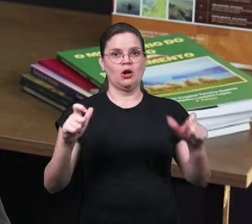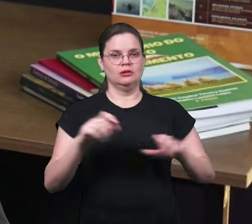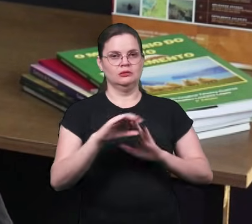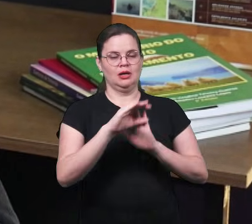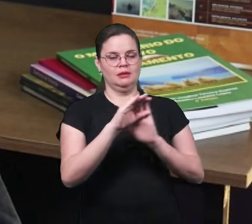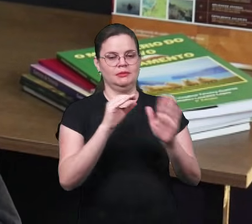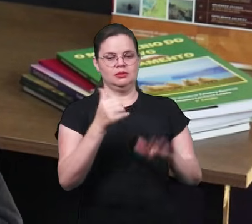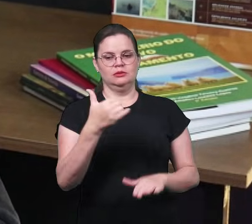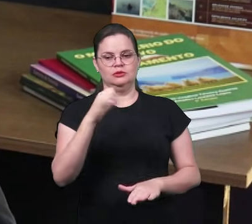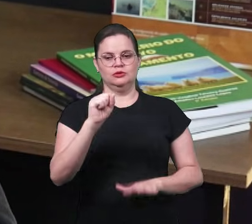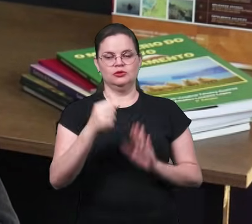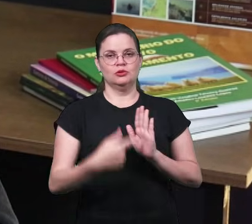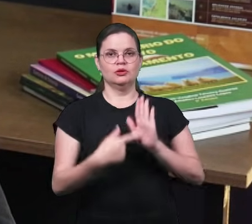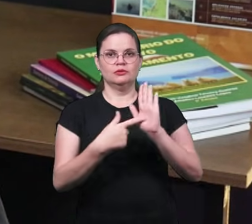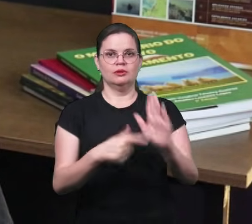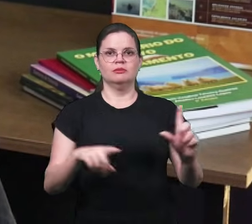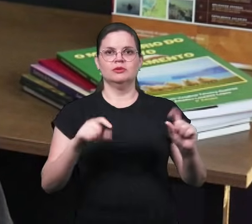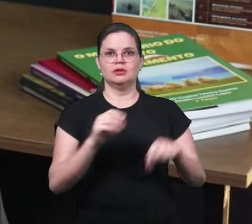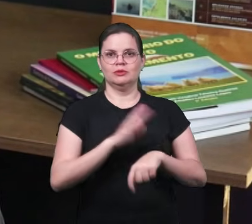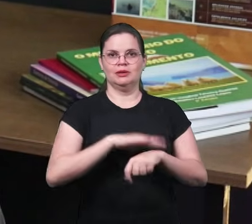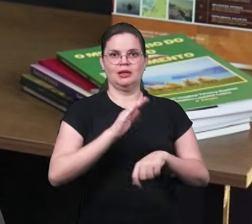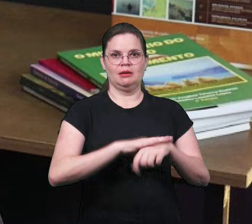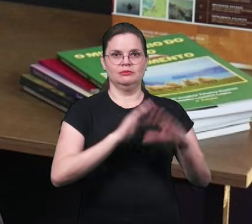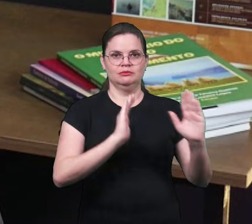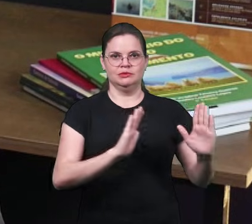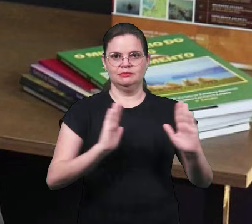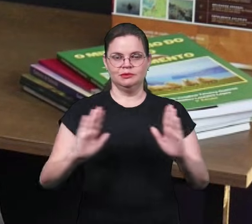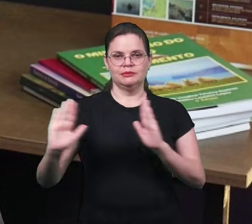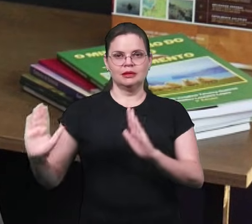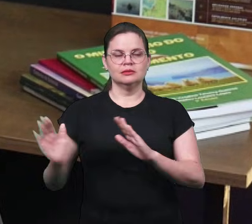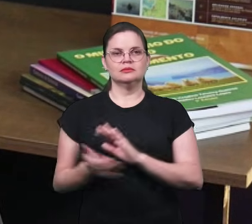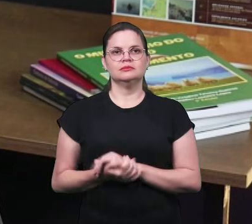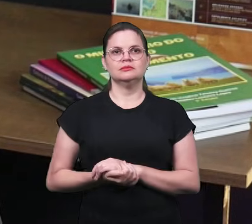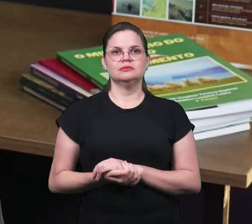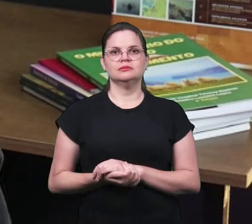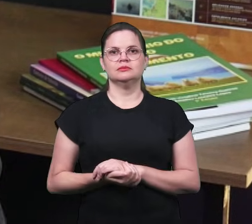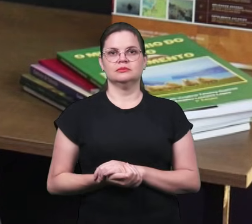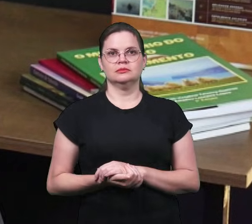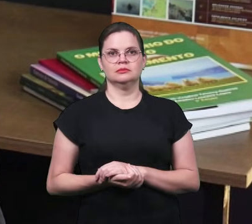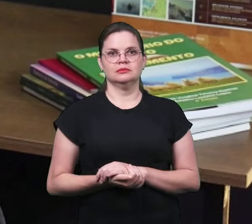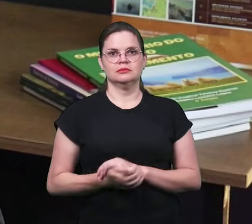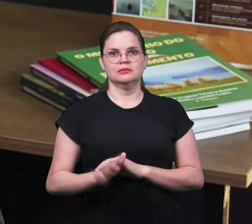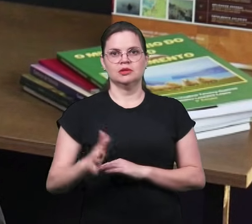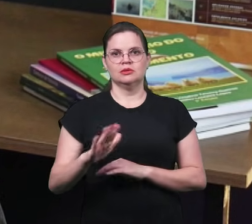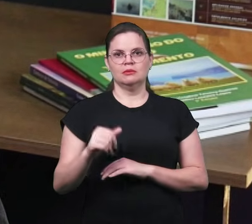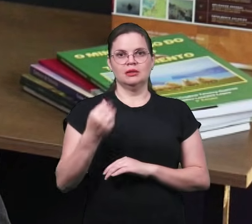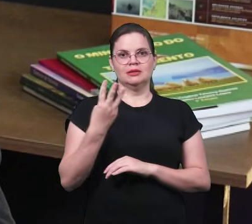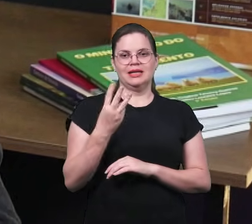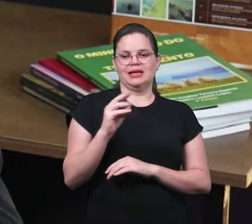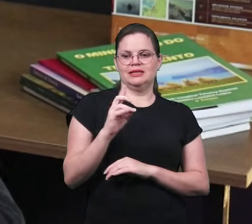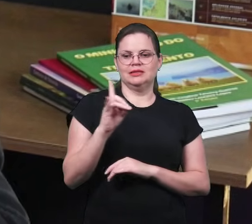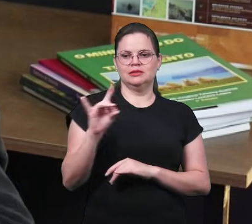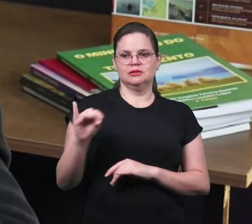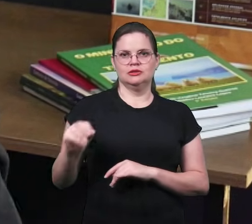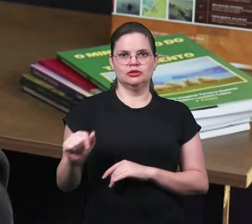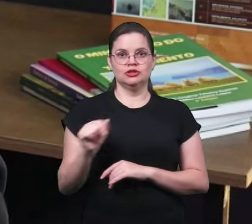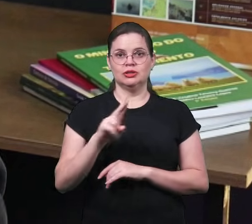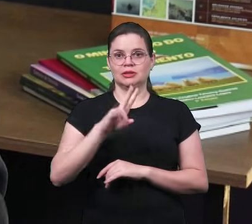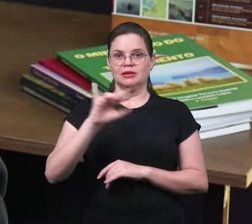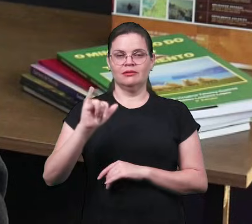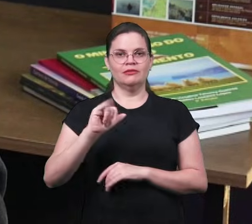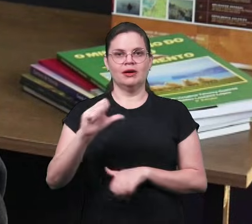de, cronologicamente, pelos estudiosos, cerca de 3 dias ali, que vão